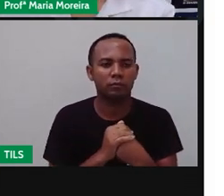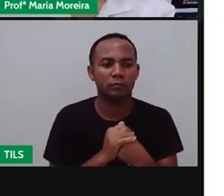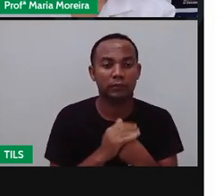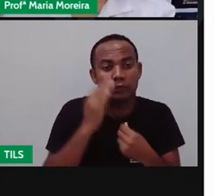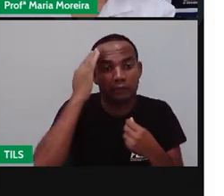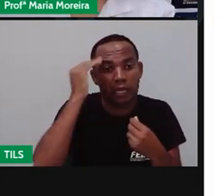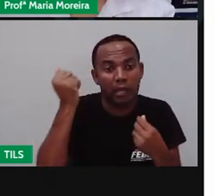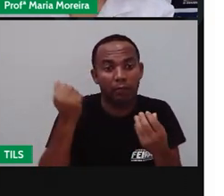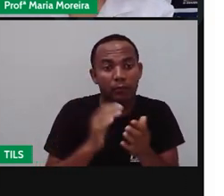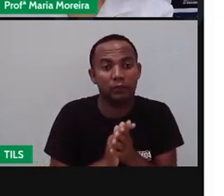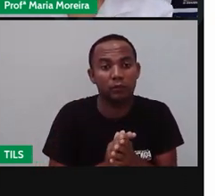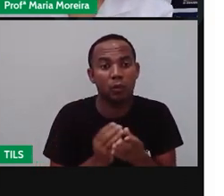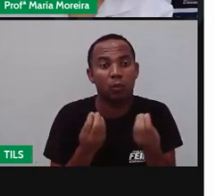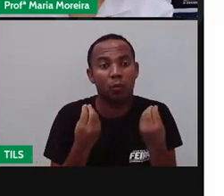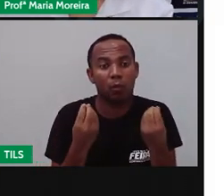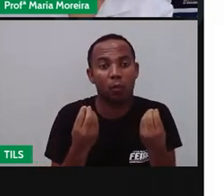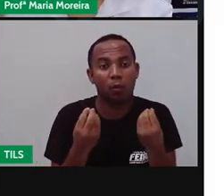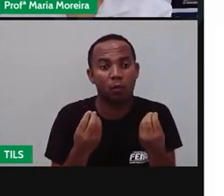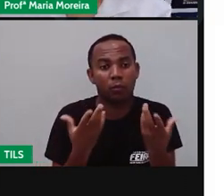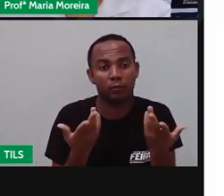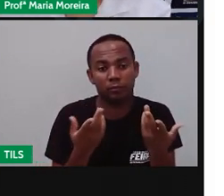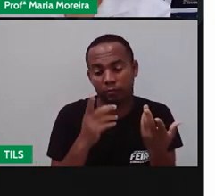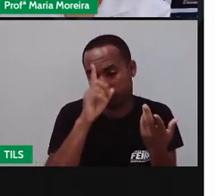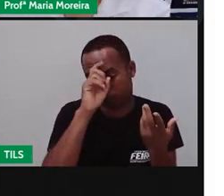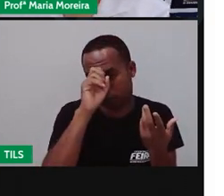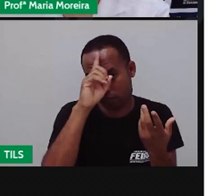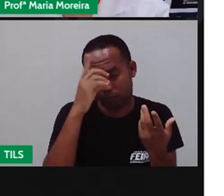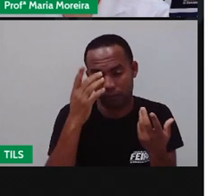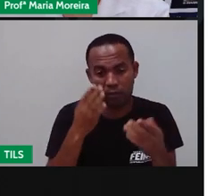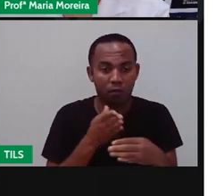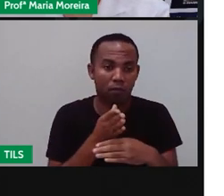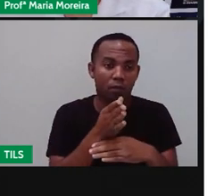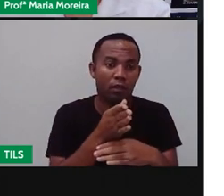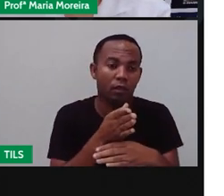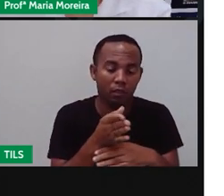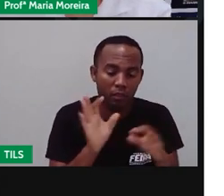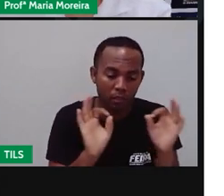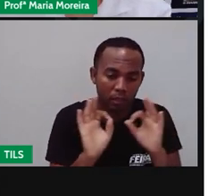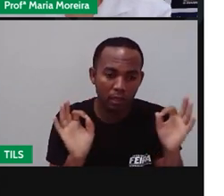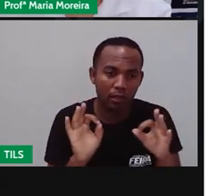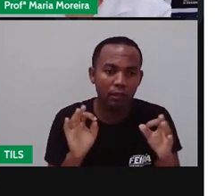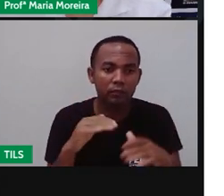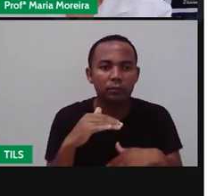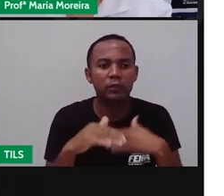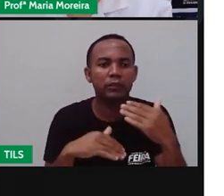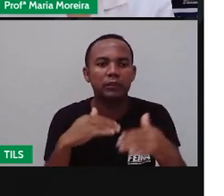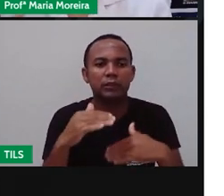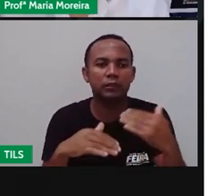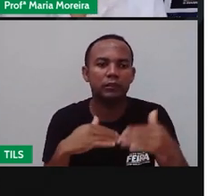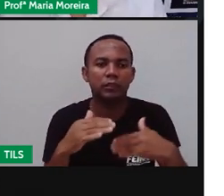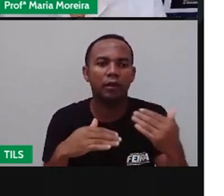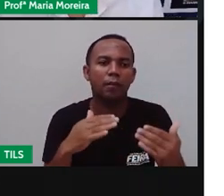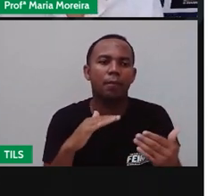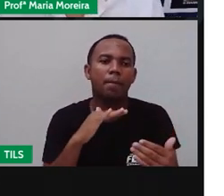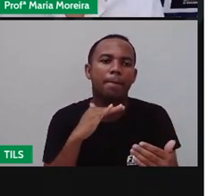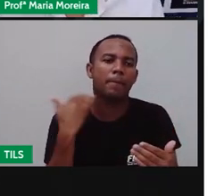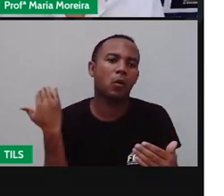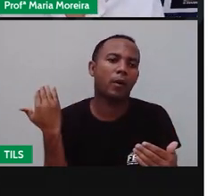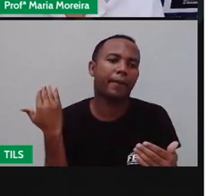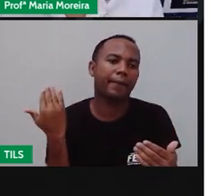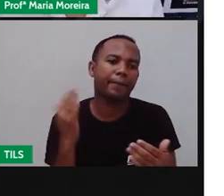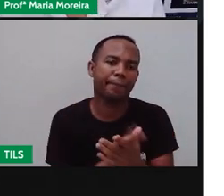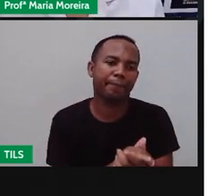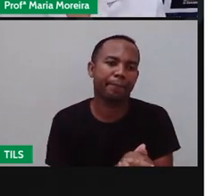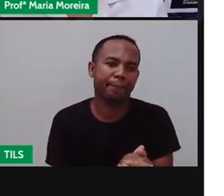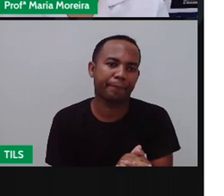está doente, a gente não poderia ir para o hospital. Não indo para o hospital, o que ia acontecer? A gente iria o quê? Vi a